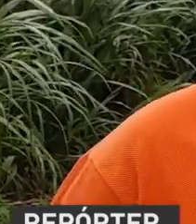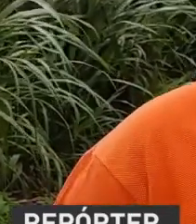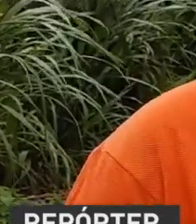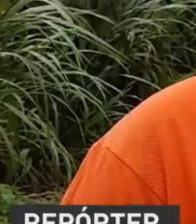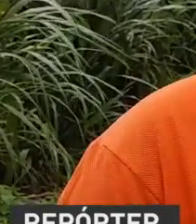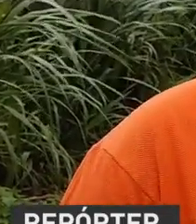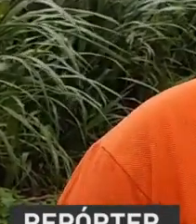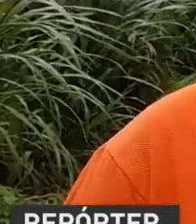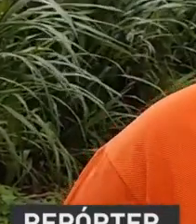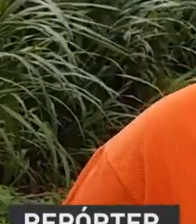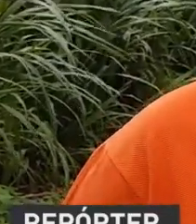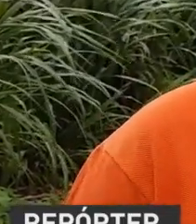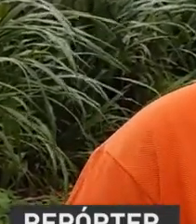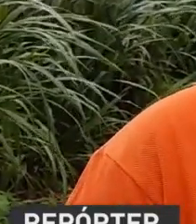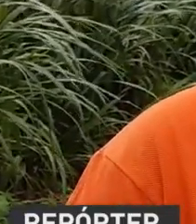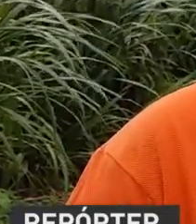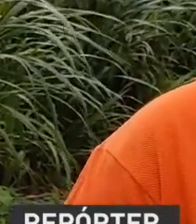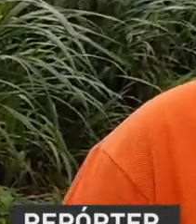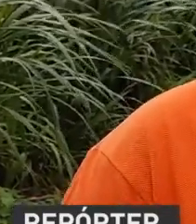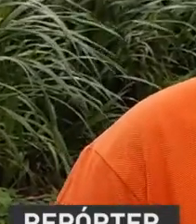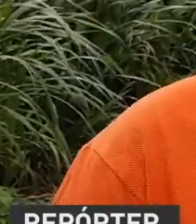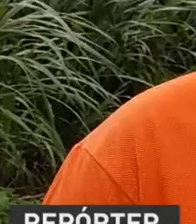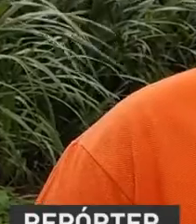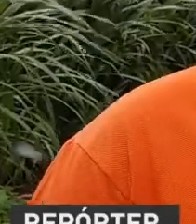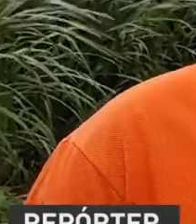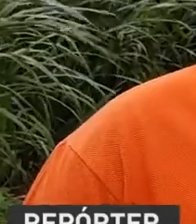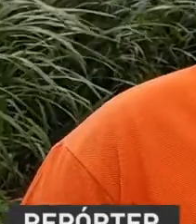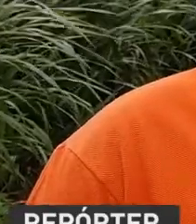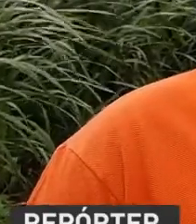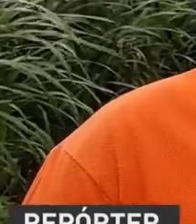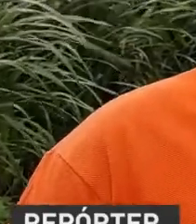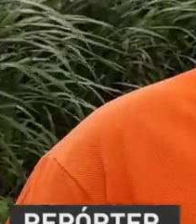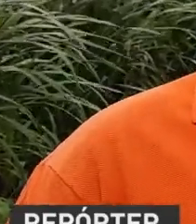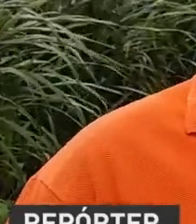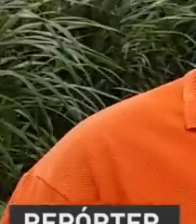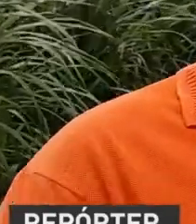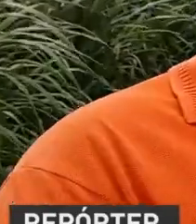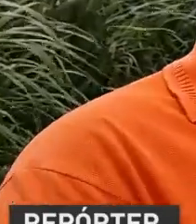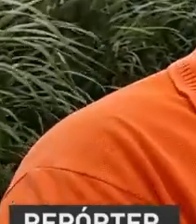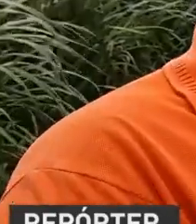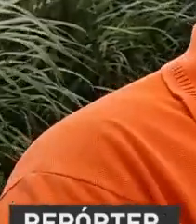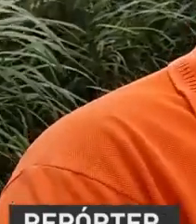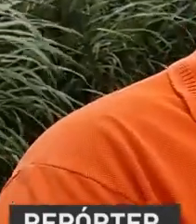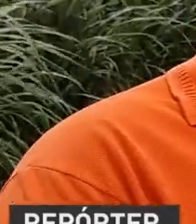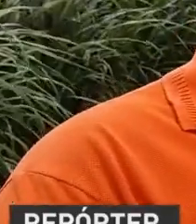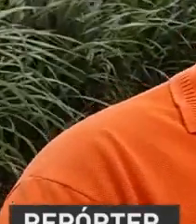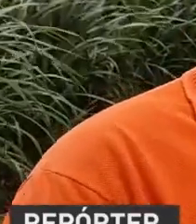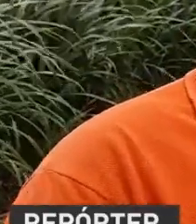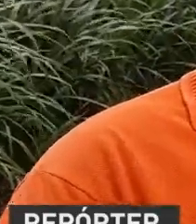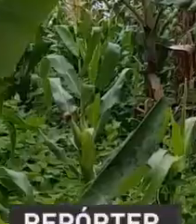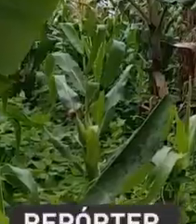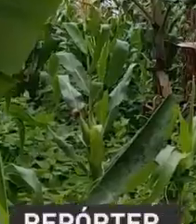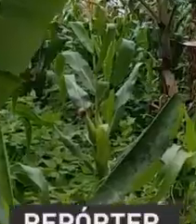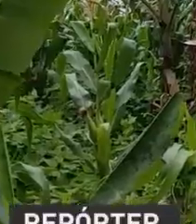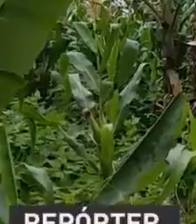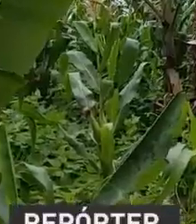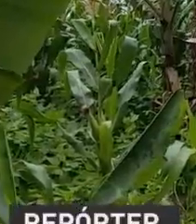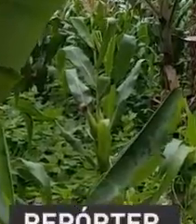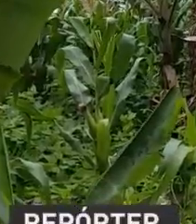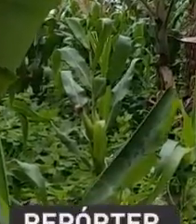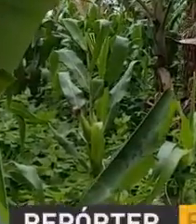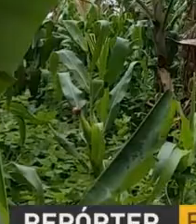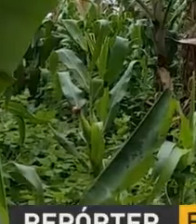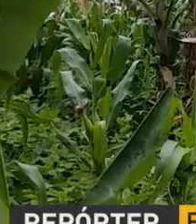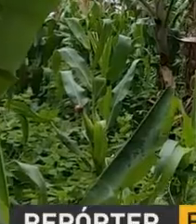a gente buscamos fora nas instituições de pesquisa nas universidades e até colocou ao conhecimento do produto o trabalho da